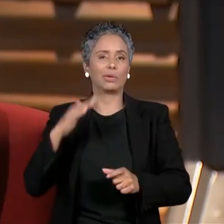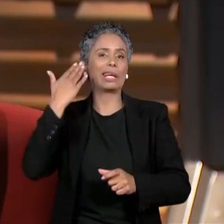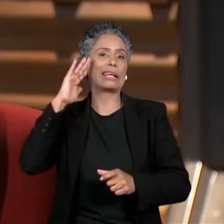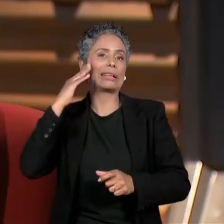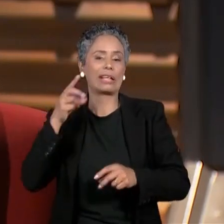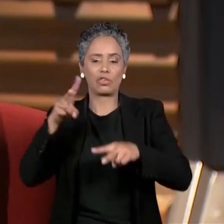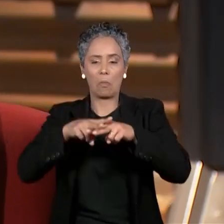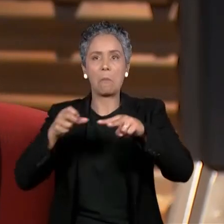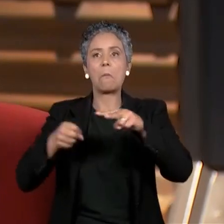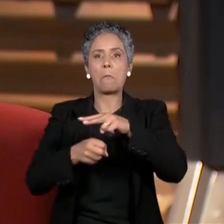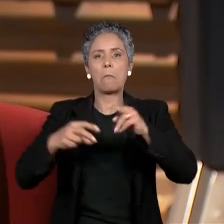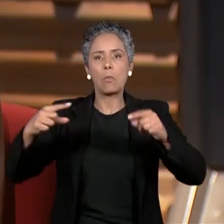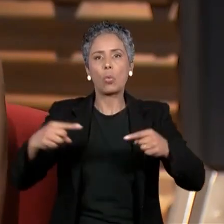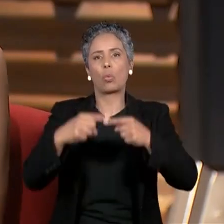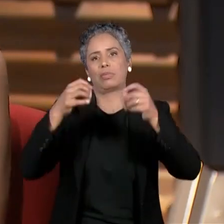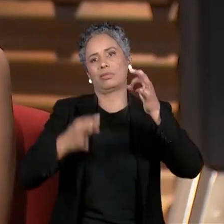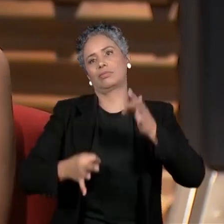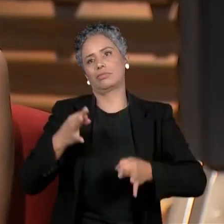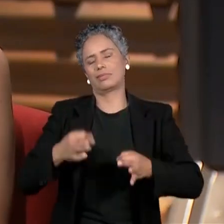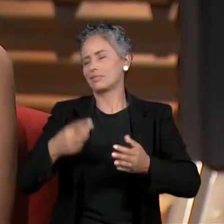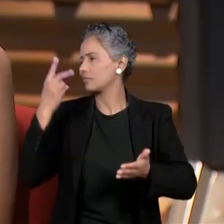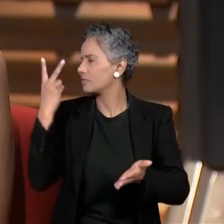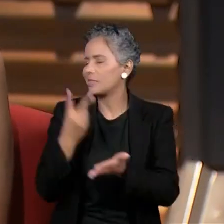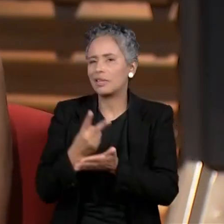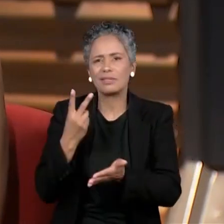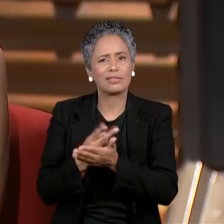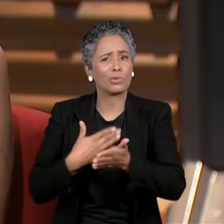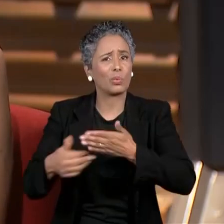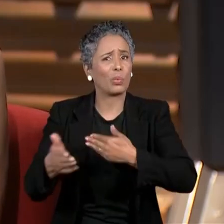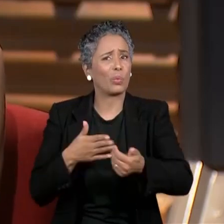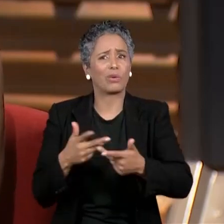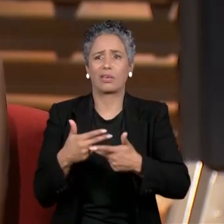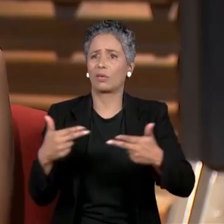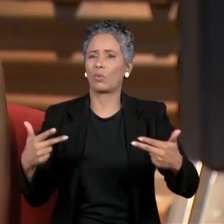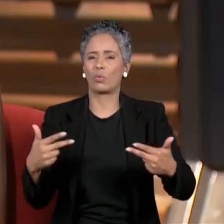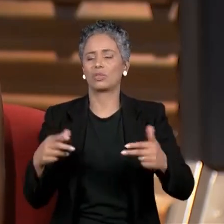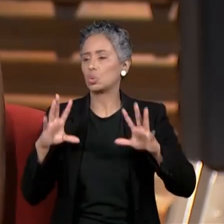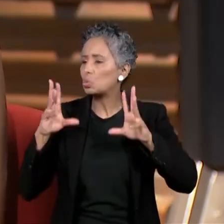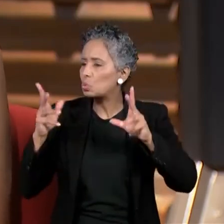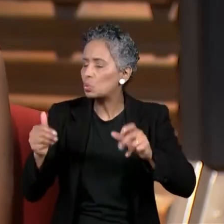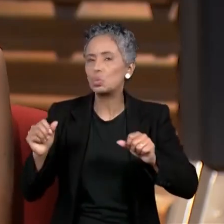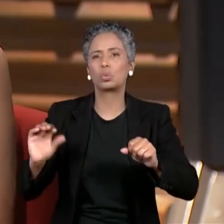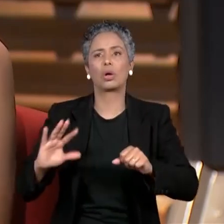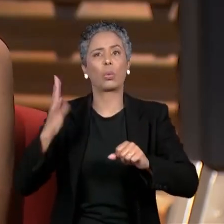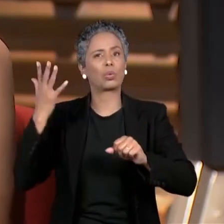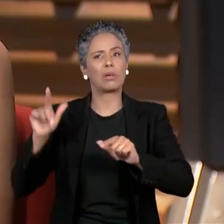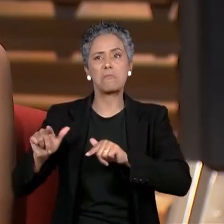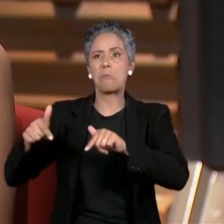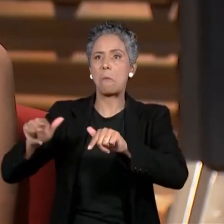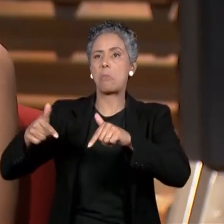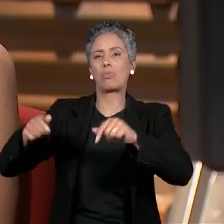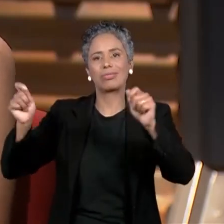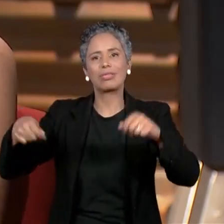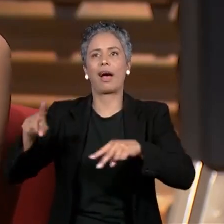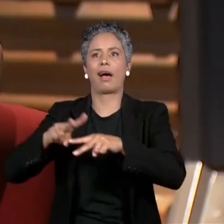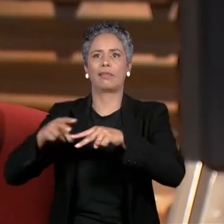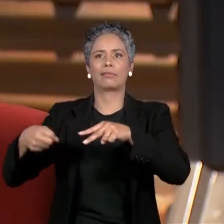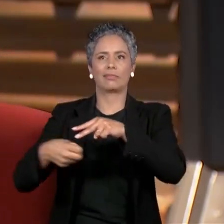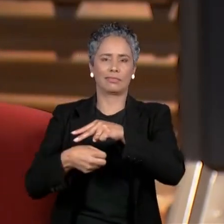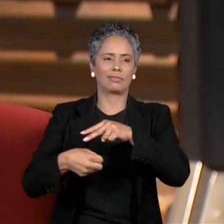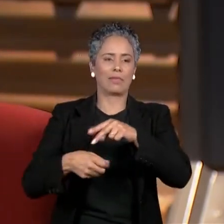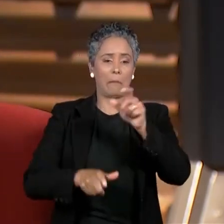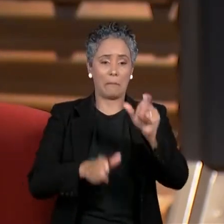então sempre para qualquer lado tudo que acontece é prisão Eu acho que o brasileiro entende isso como justiça e